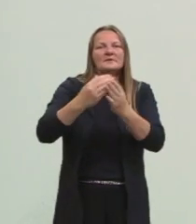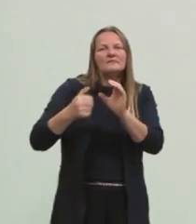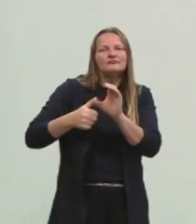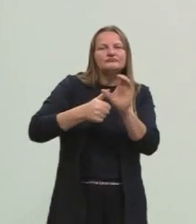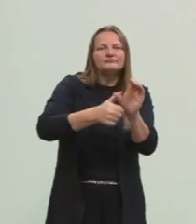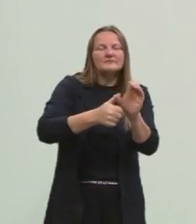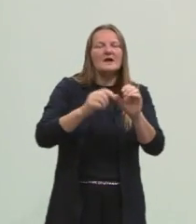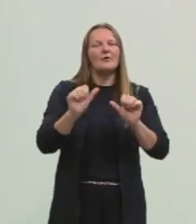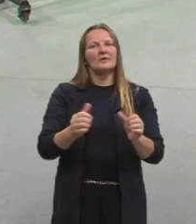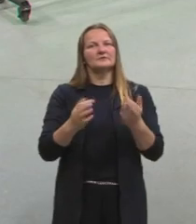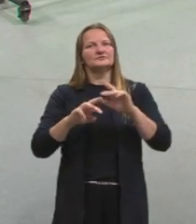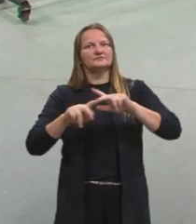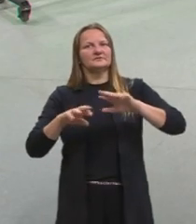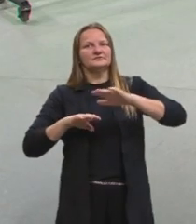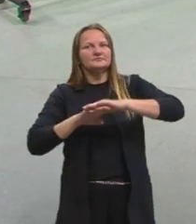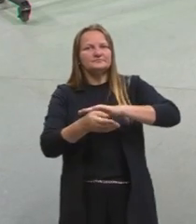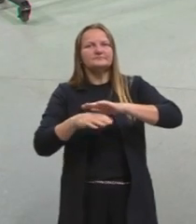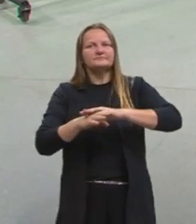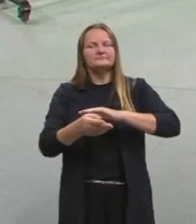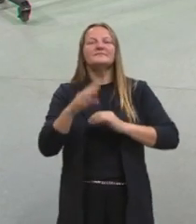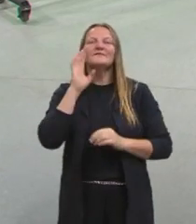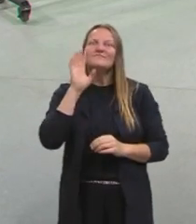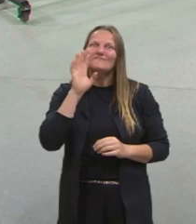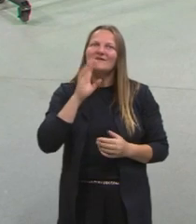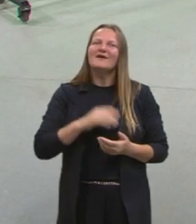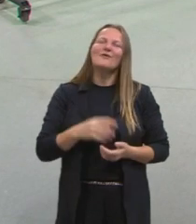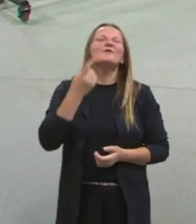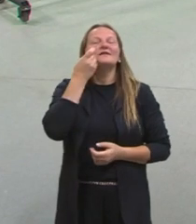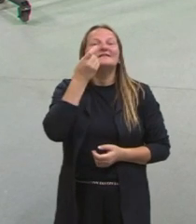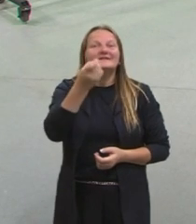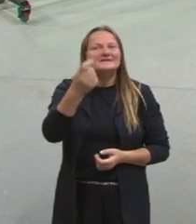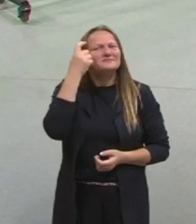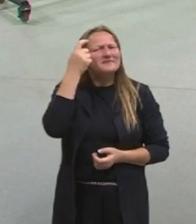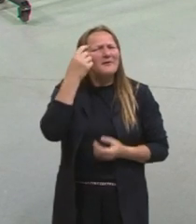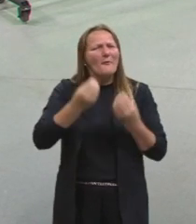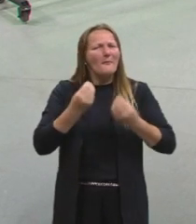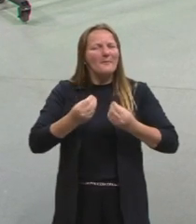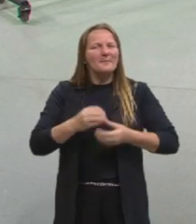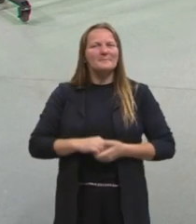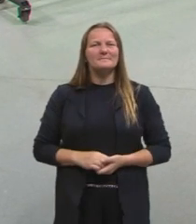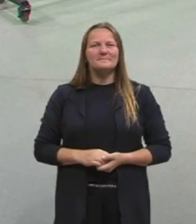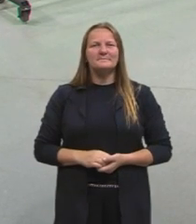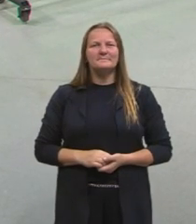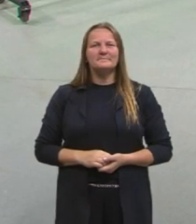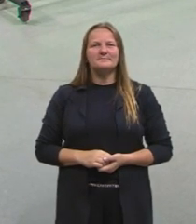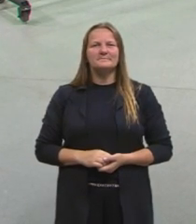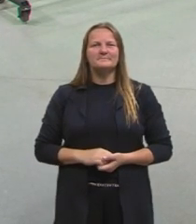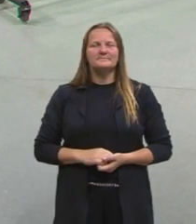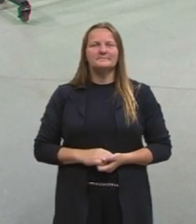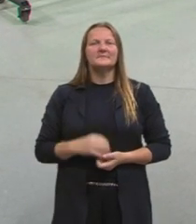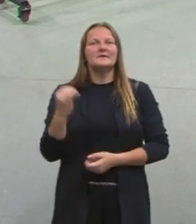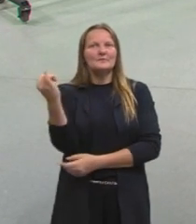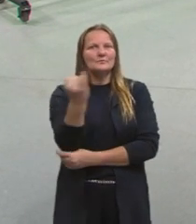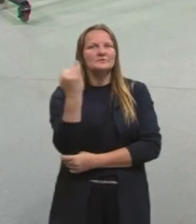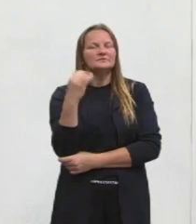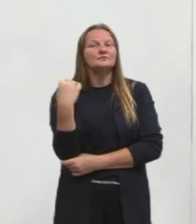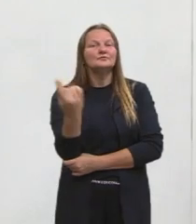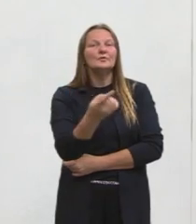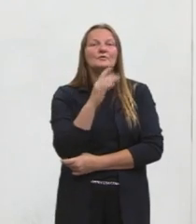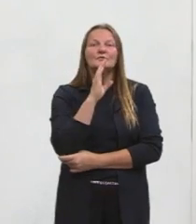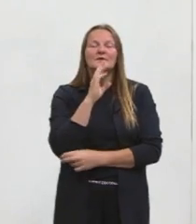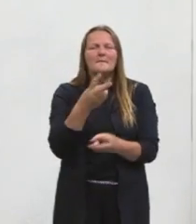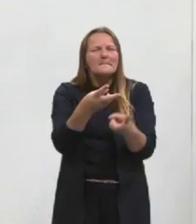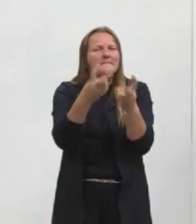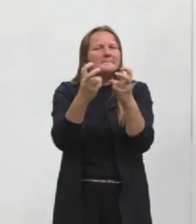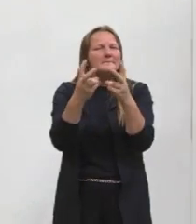cristianismo Que bacana Lucas é interessante pensar uma coisa que eu tô aqui que é muito importante para nós perceber